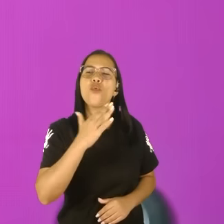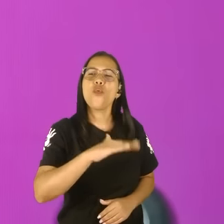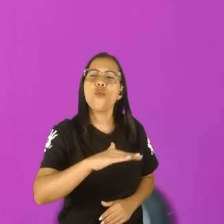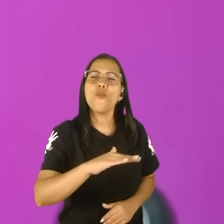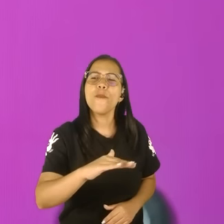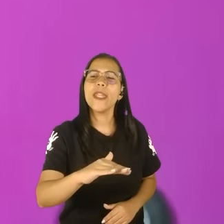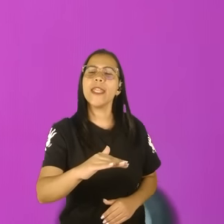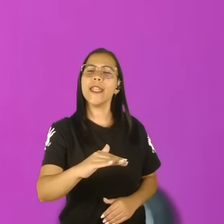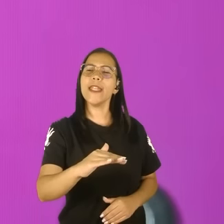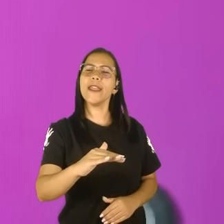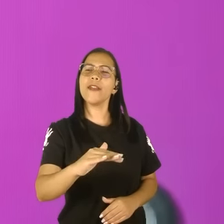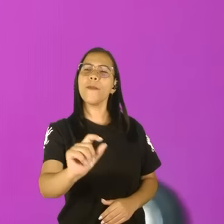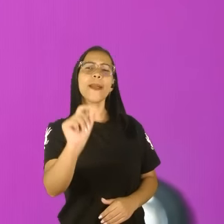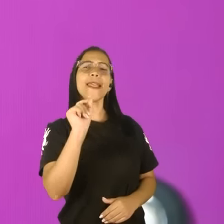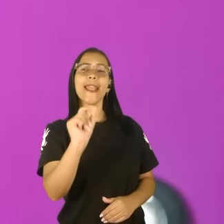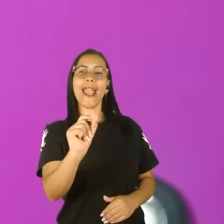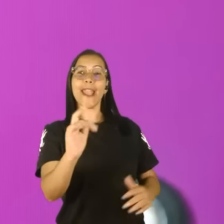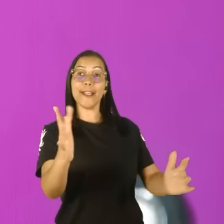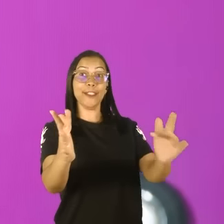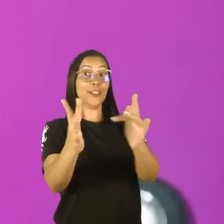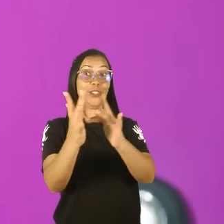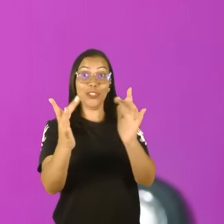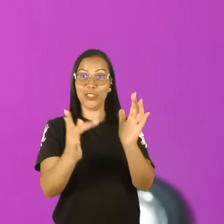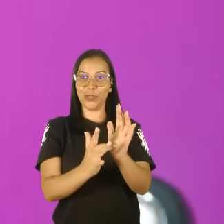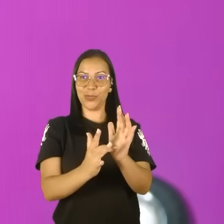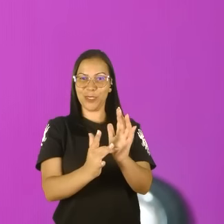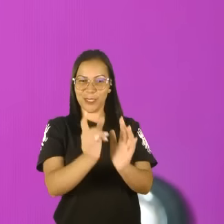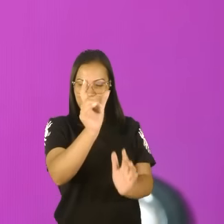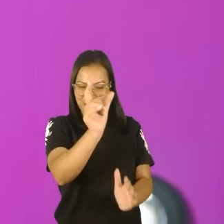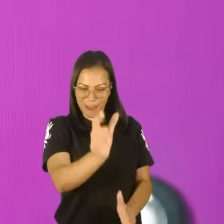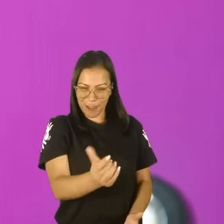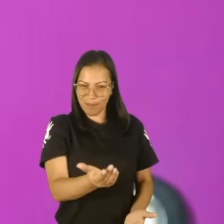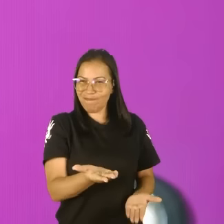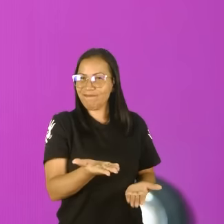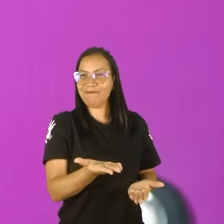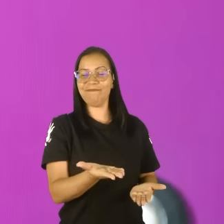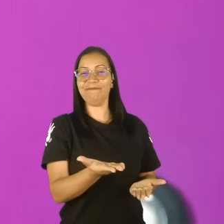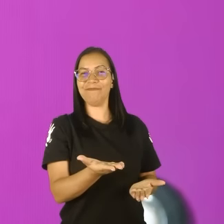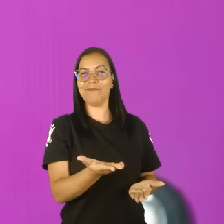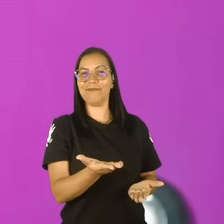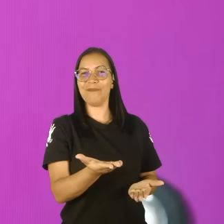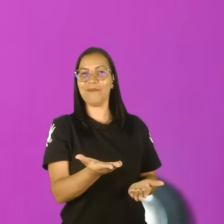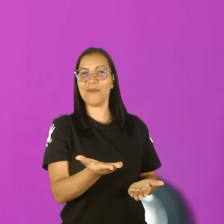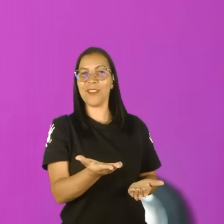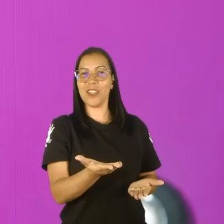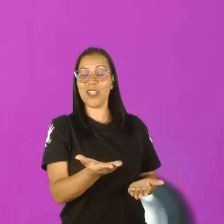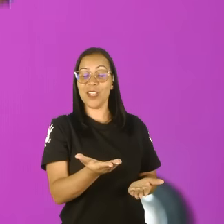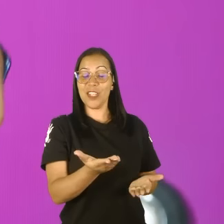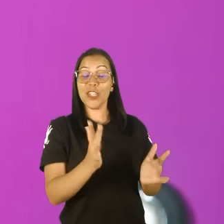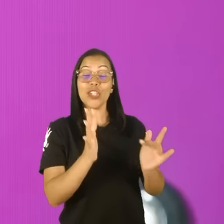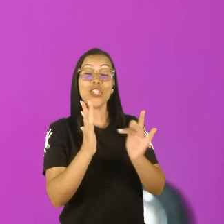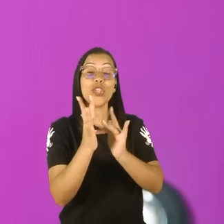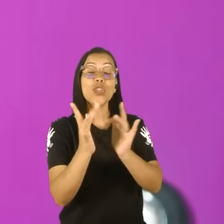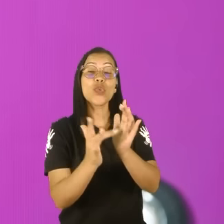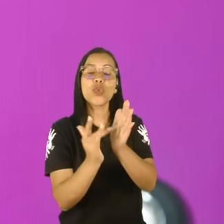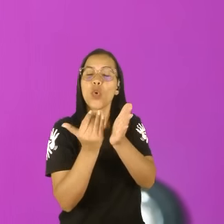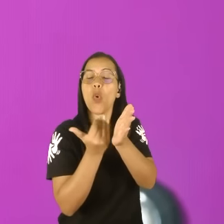poderia ter vindo como super-homem, numa cápsula, descido adulto aqui nesta terra. Não, ele veio no ventre de